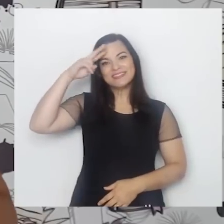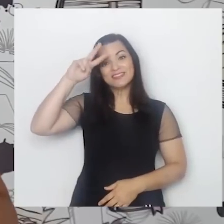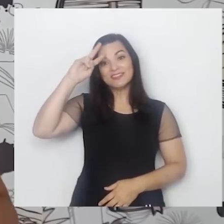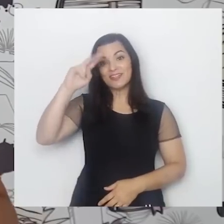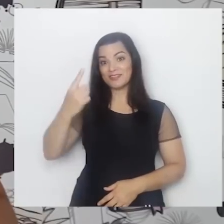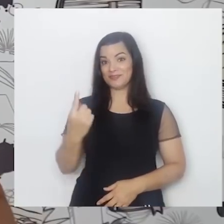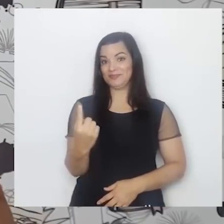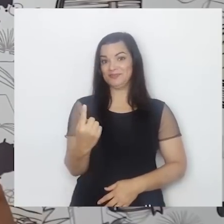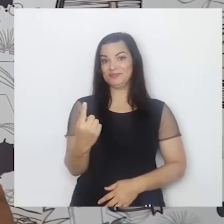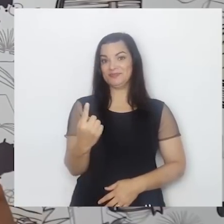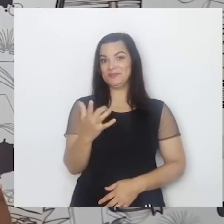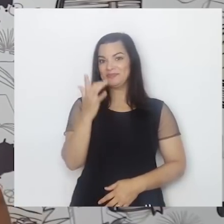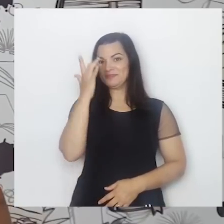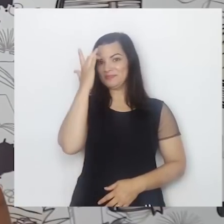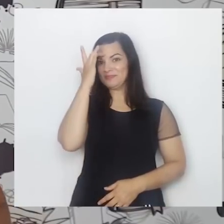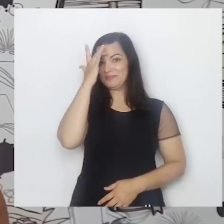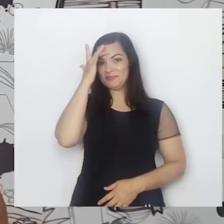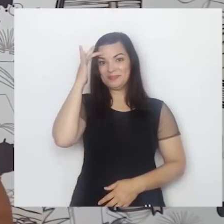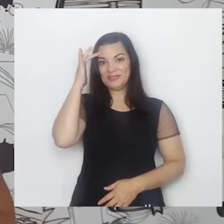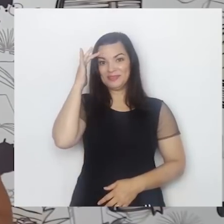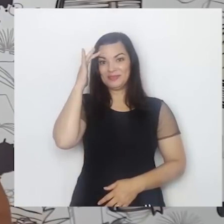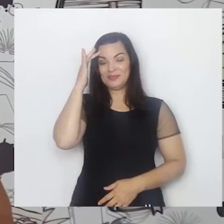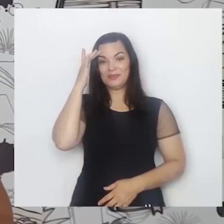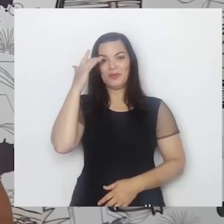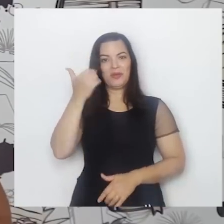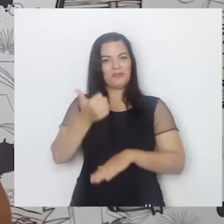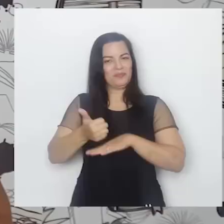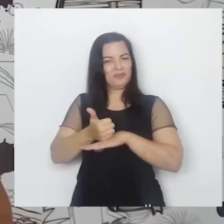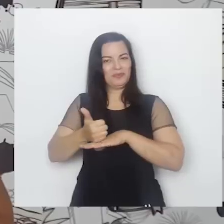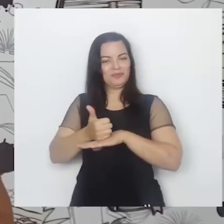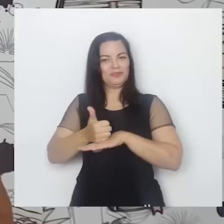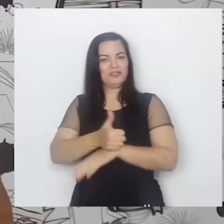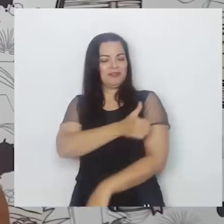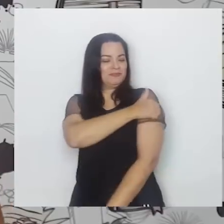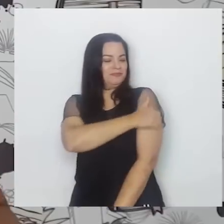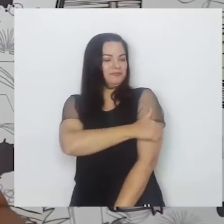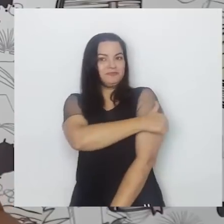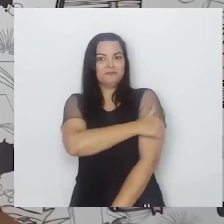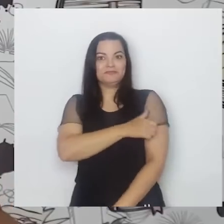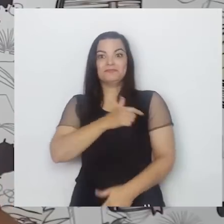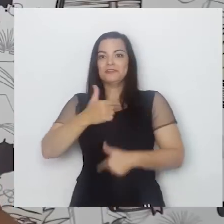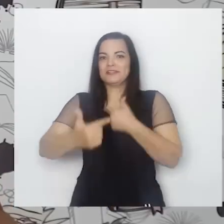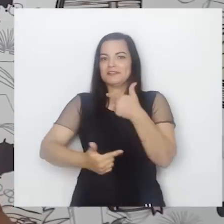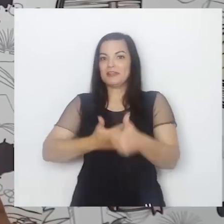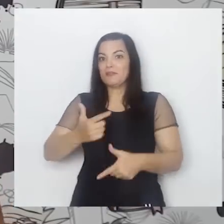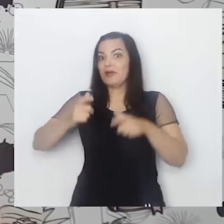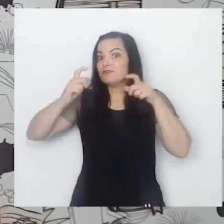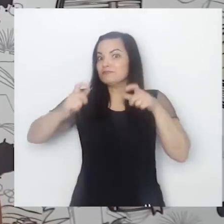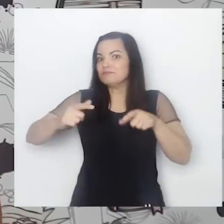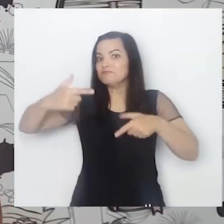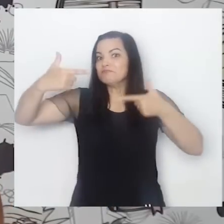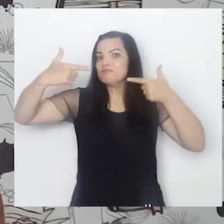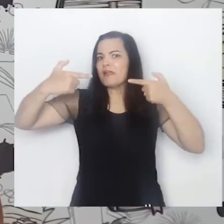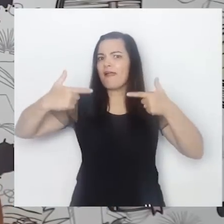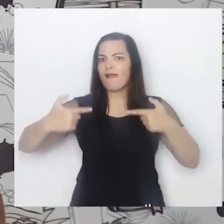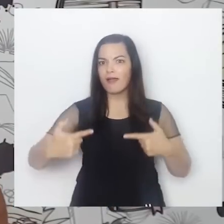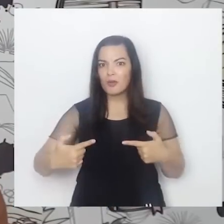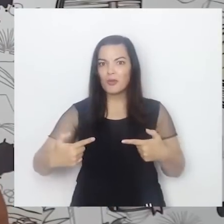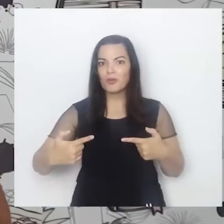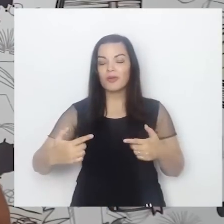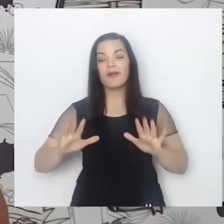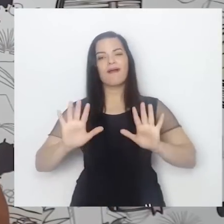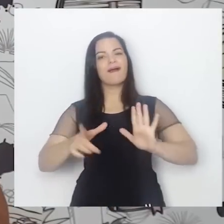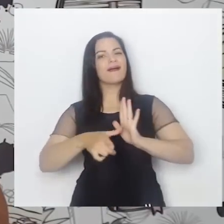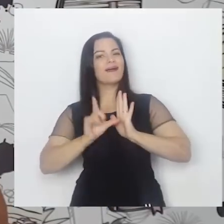vocês de uma grande enfermeira que atuou na guerra. Só que antes disso eu quero saber se